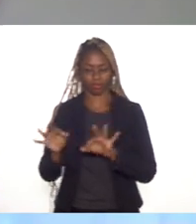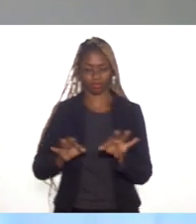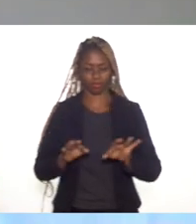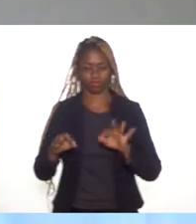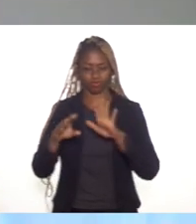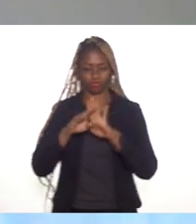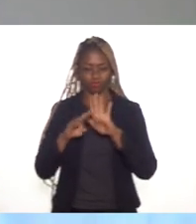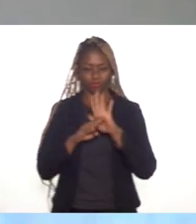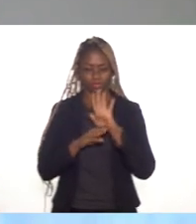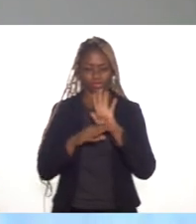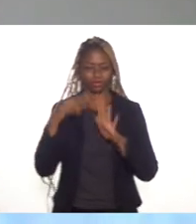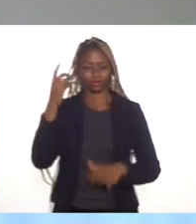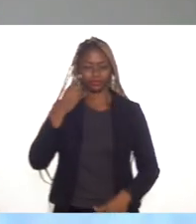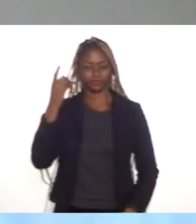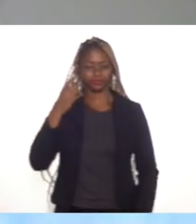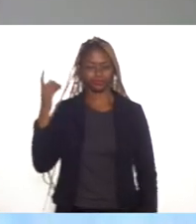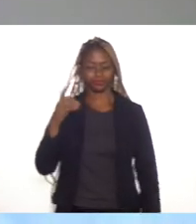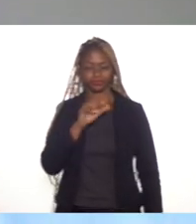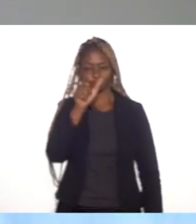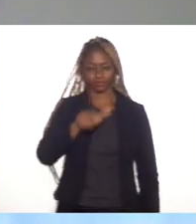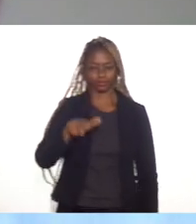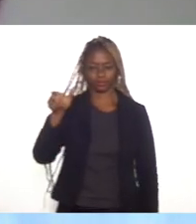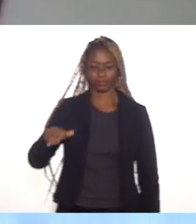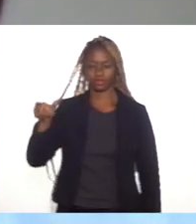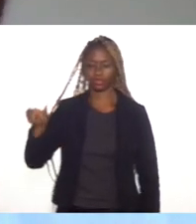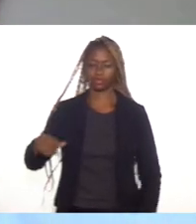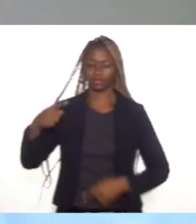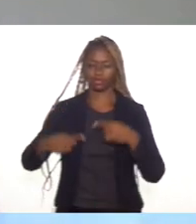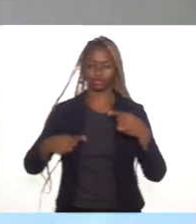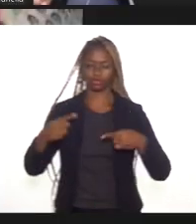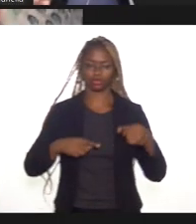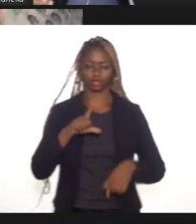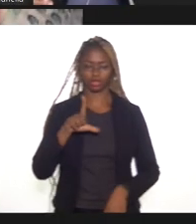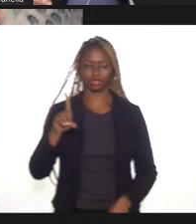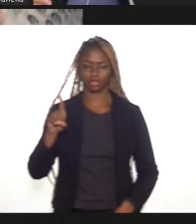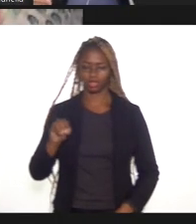listagem dos deputados e deputadas inscritos para fazer a discussão da LDO.